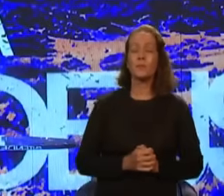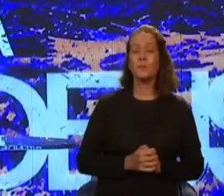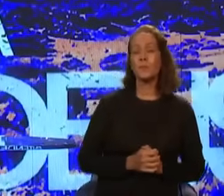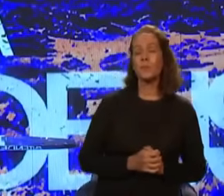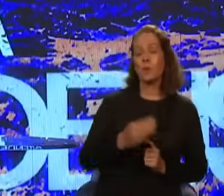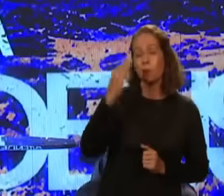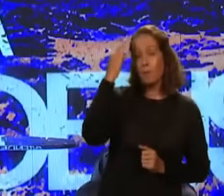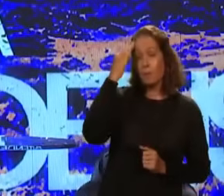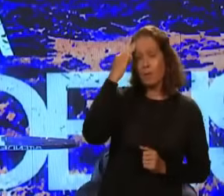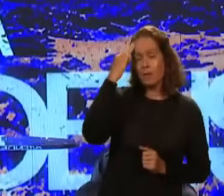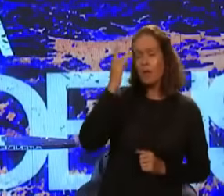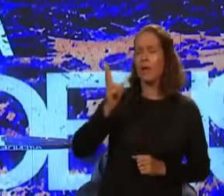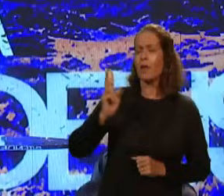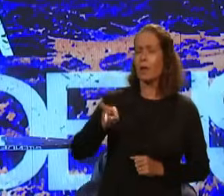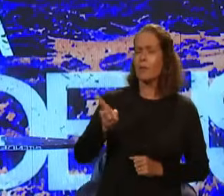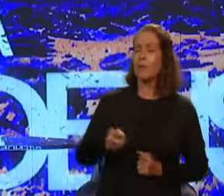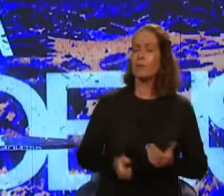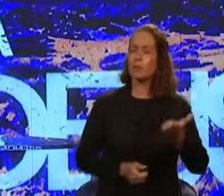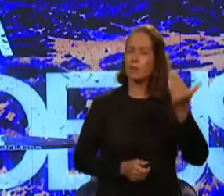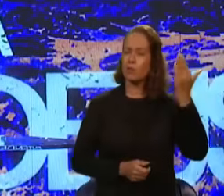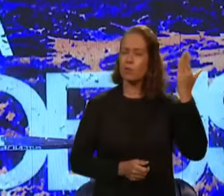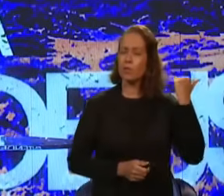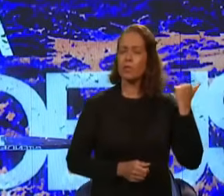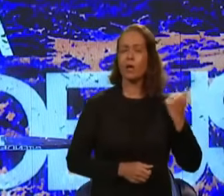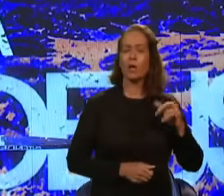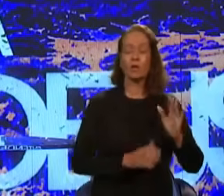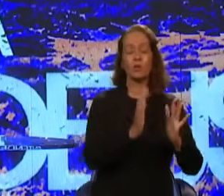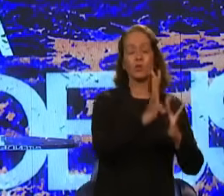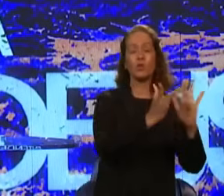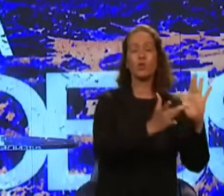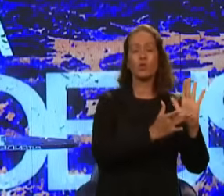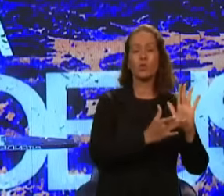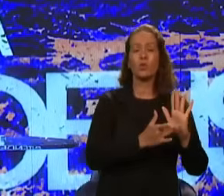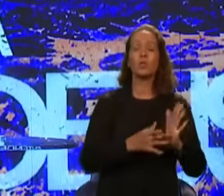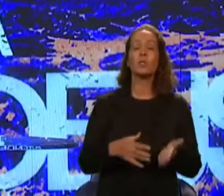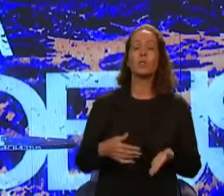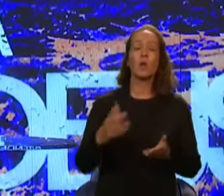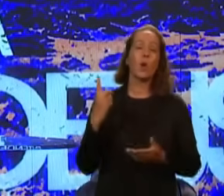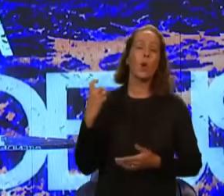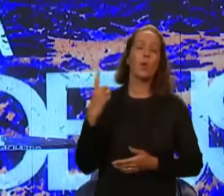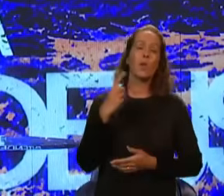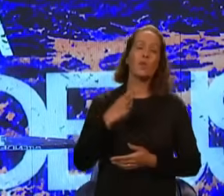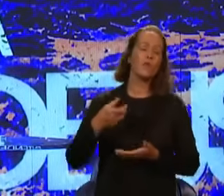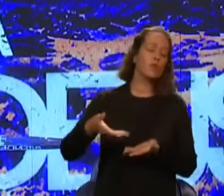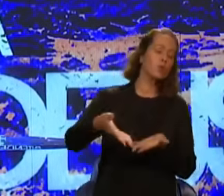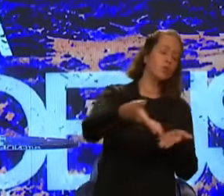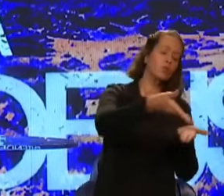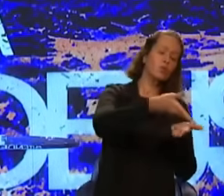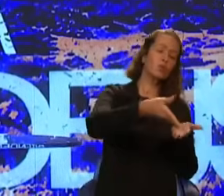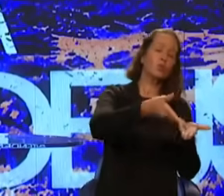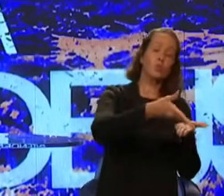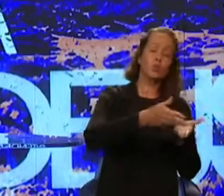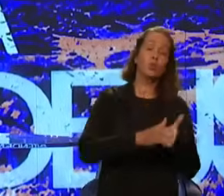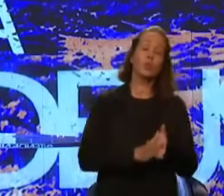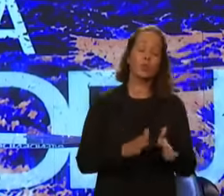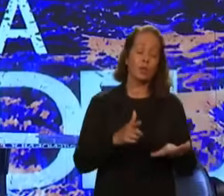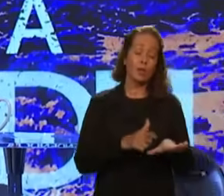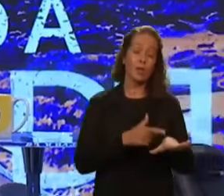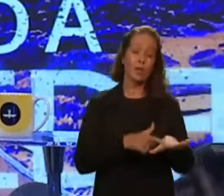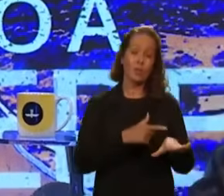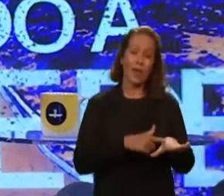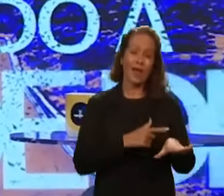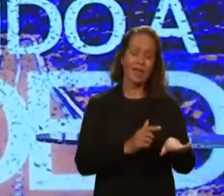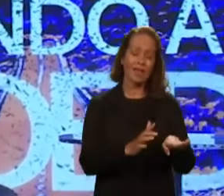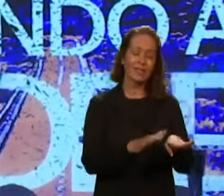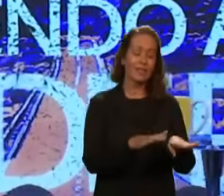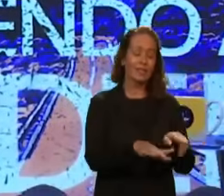era a mesma que derramara o perfume sobre o Senhor e lhe enxugara os pés com os cabelos. Ou seja,